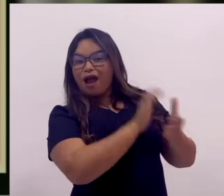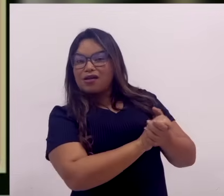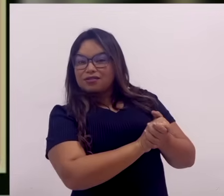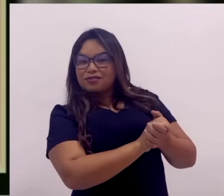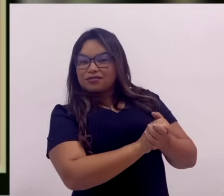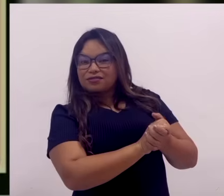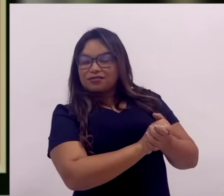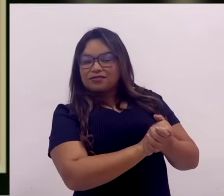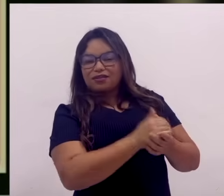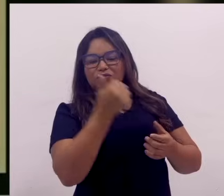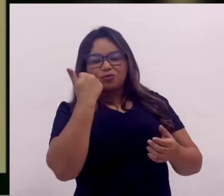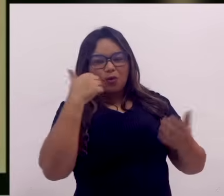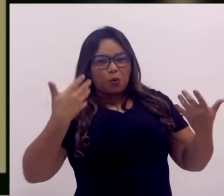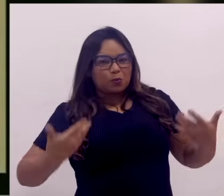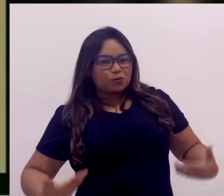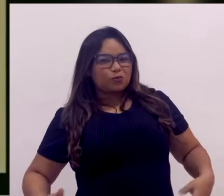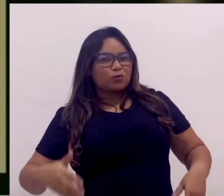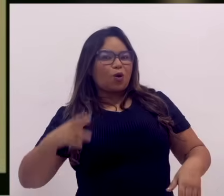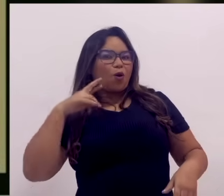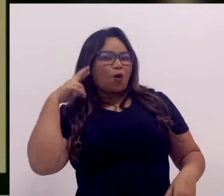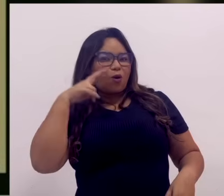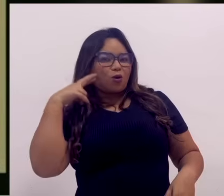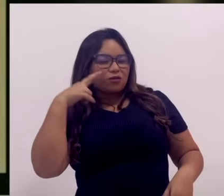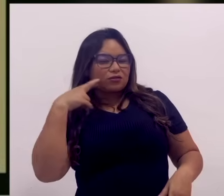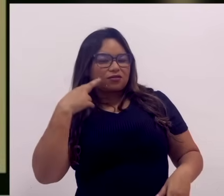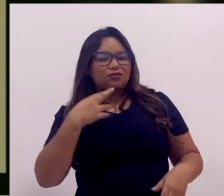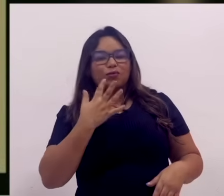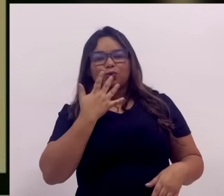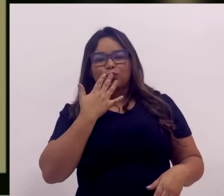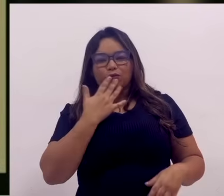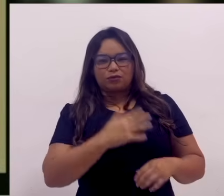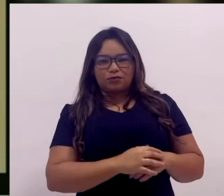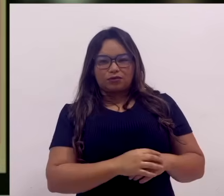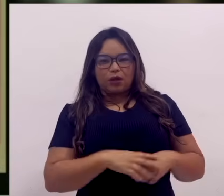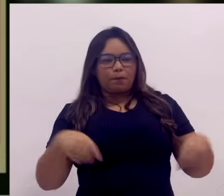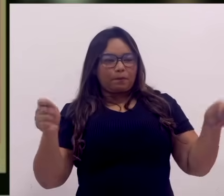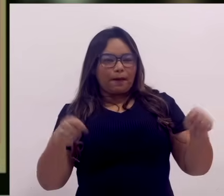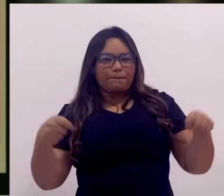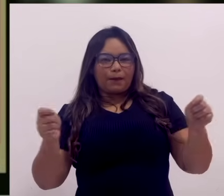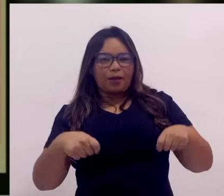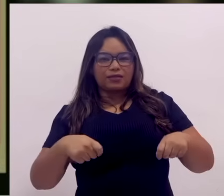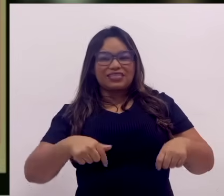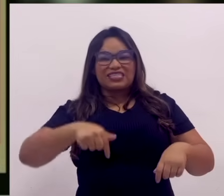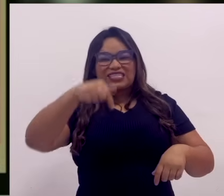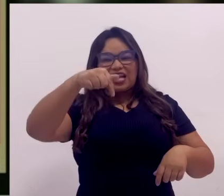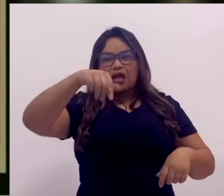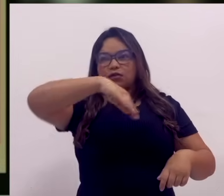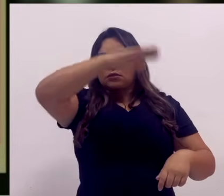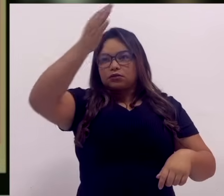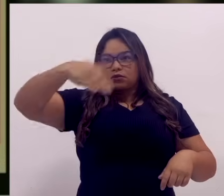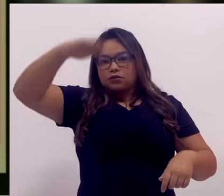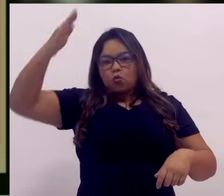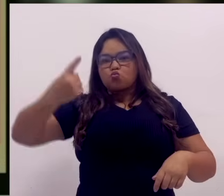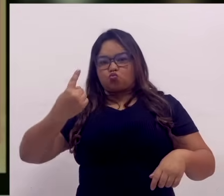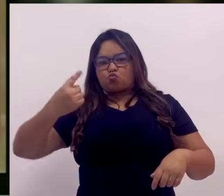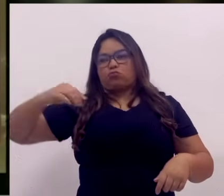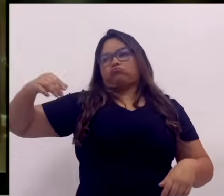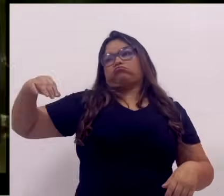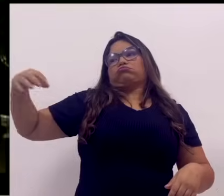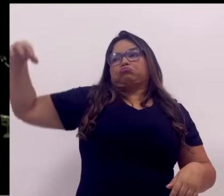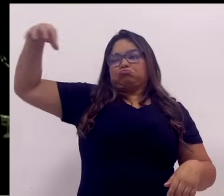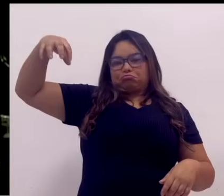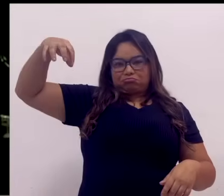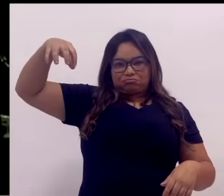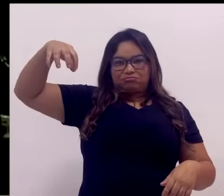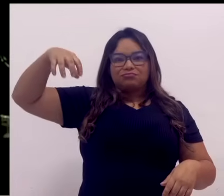casal comprometido, ela está vestida de rosa aqui, e ali está a carruagem sobre uma das 7 colinas de Istambul.